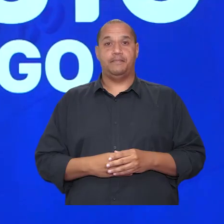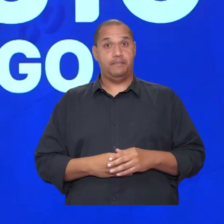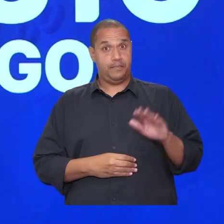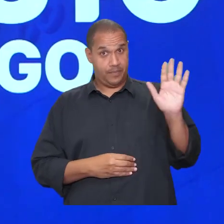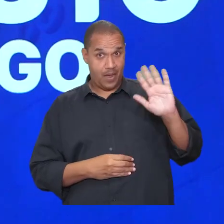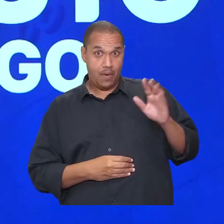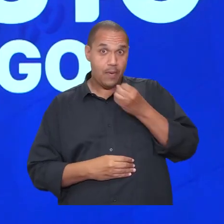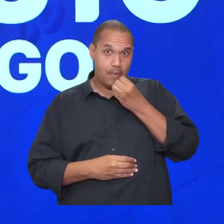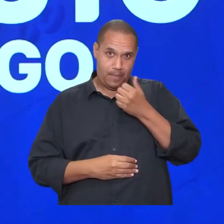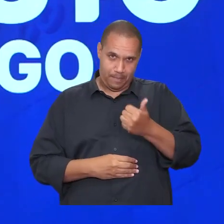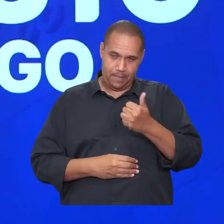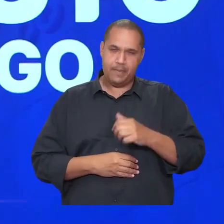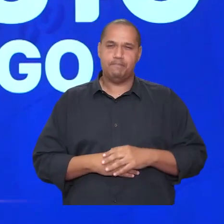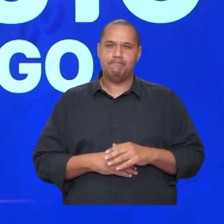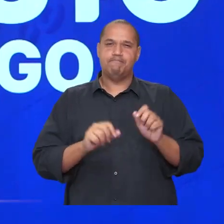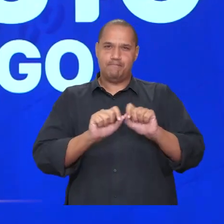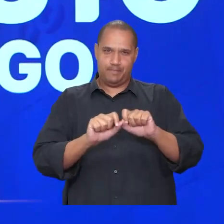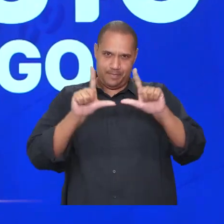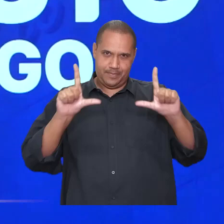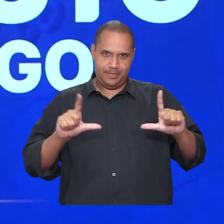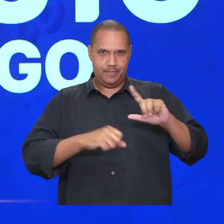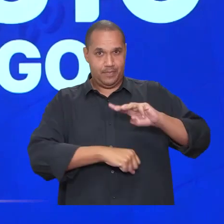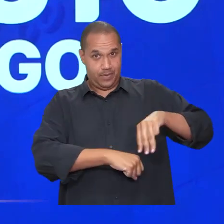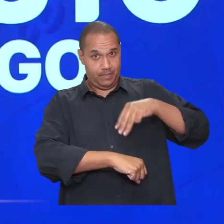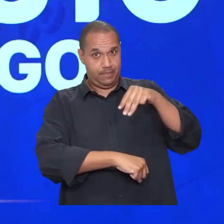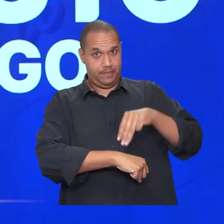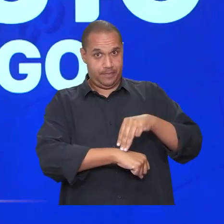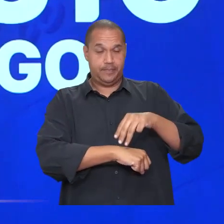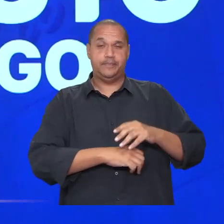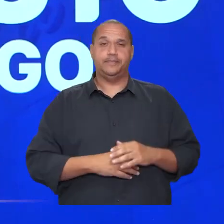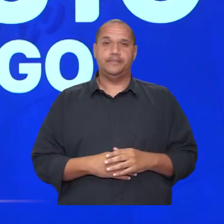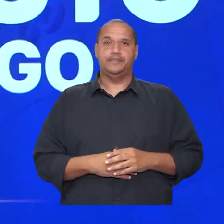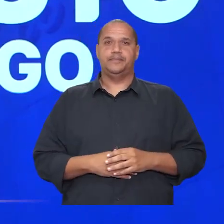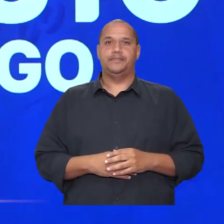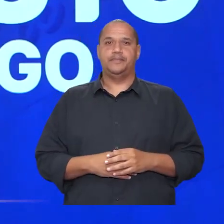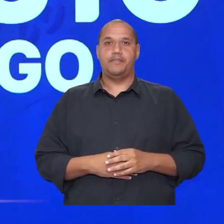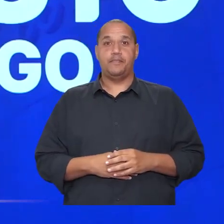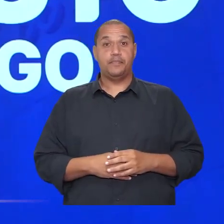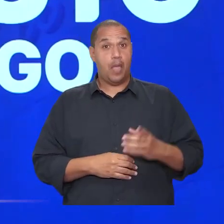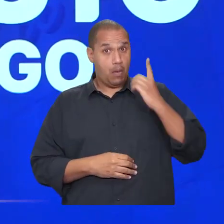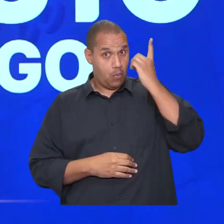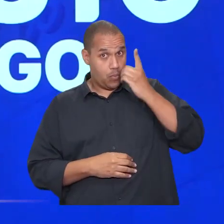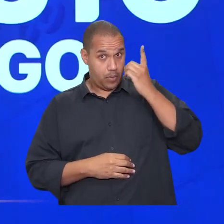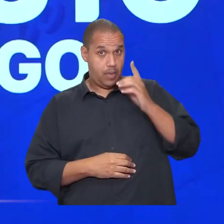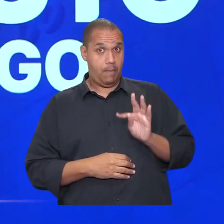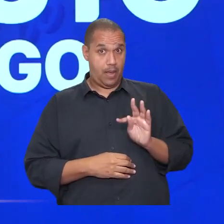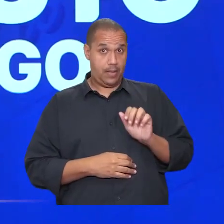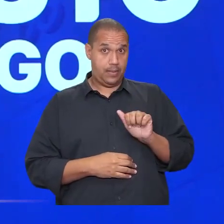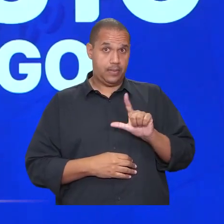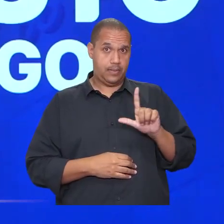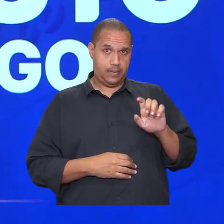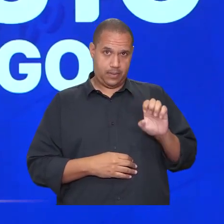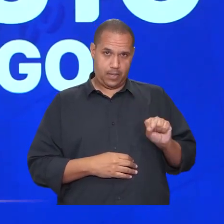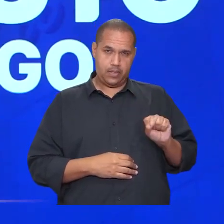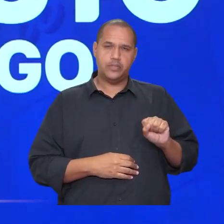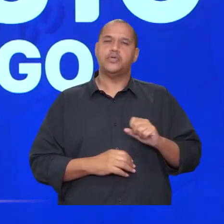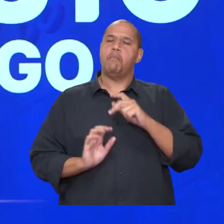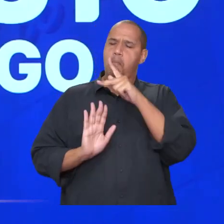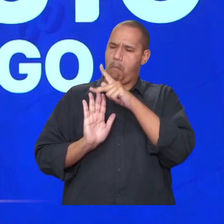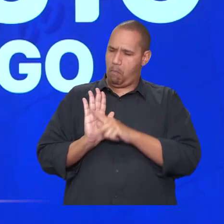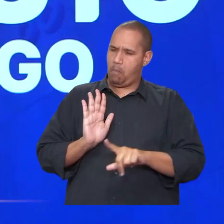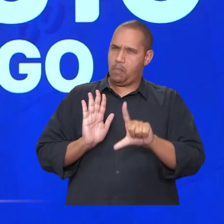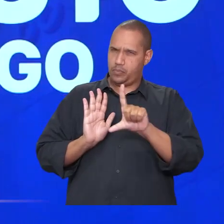Olá, tudo bem com você? Está no ar mais um Minuto Alego. De autoria do deputado Thales Barreto, o projeto de